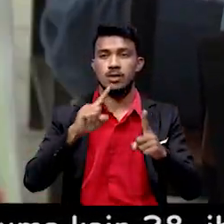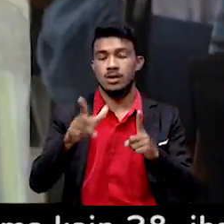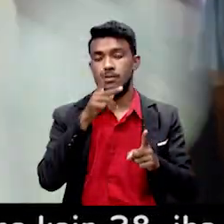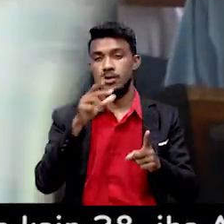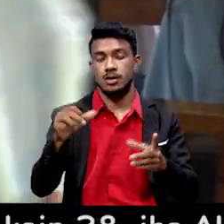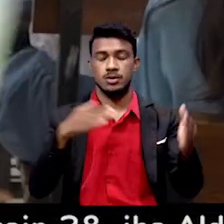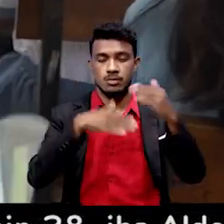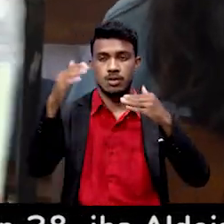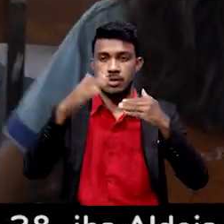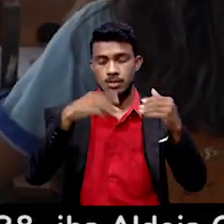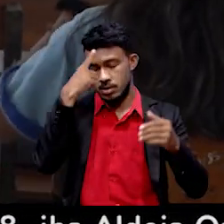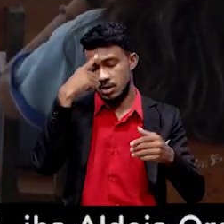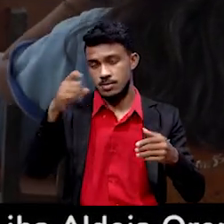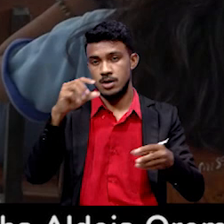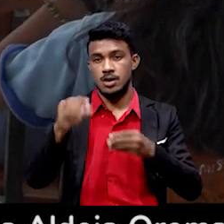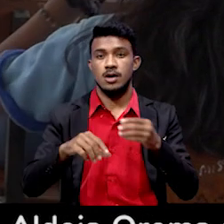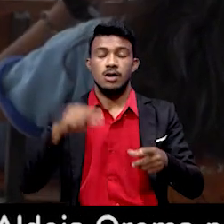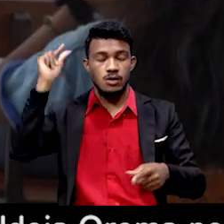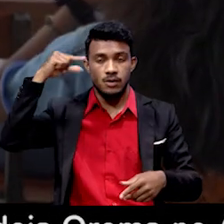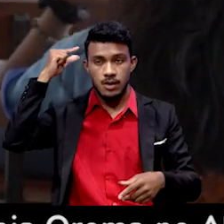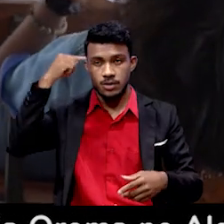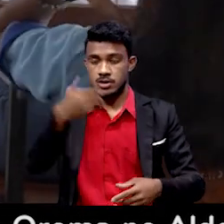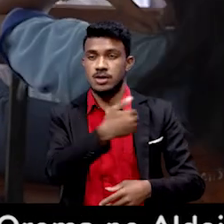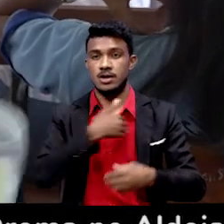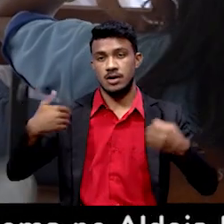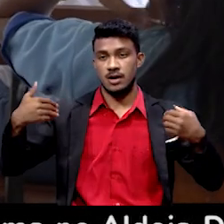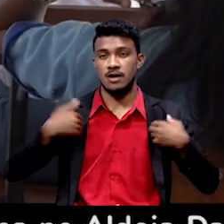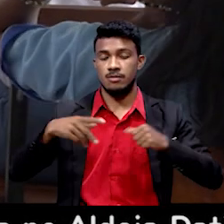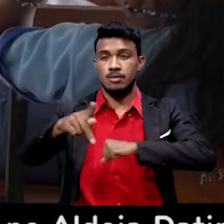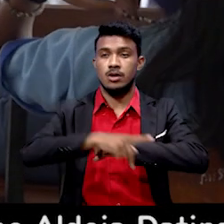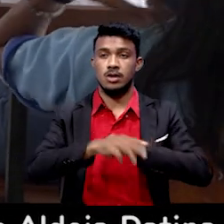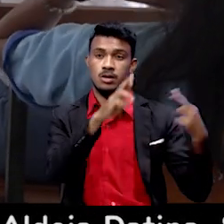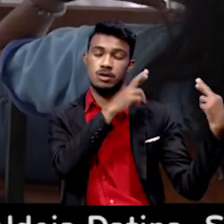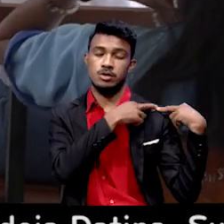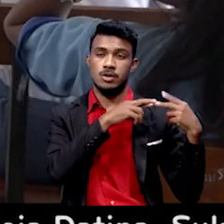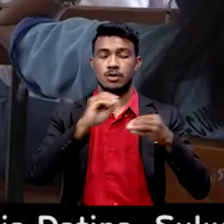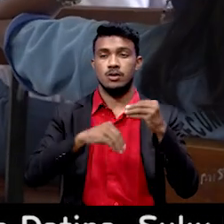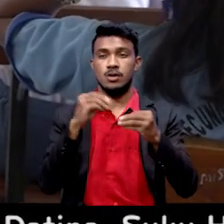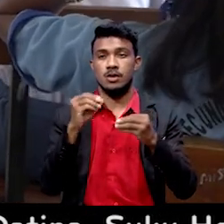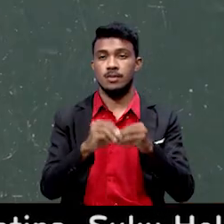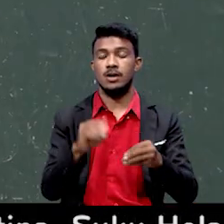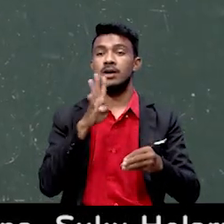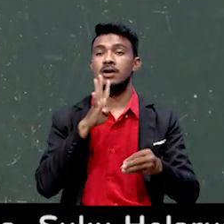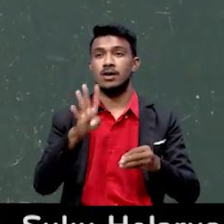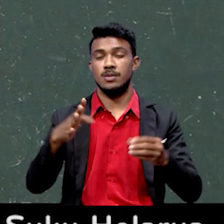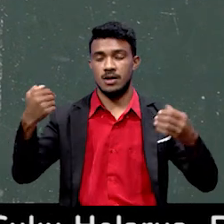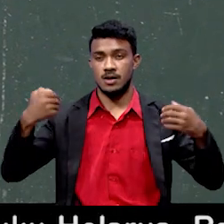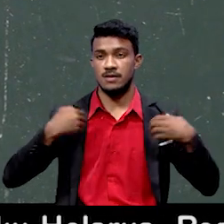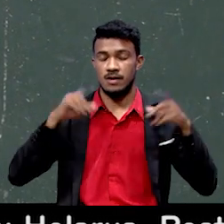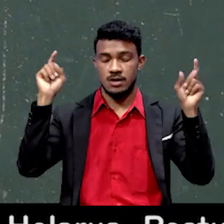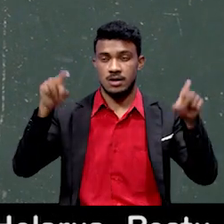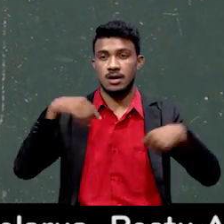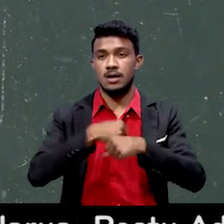ne, tamba governo se da que a política responsável com a ba língua nebe estabelece, no tem que ralo